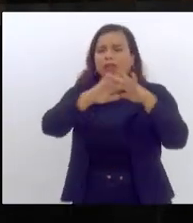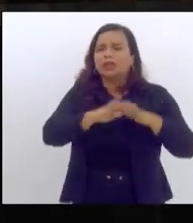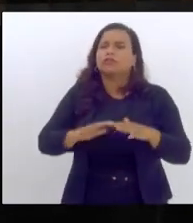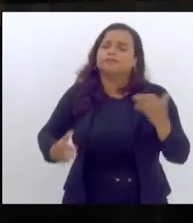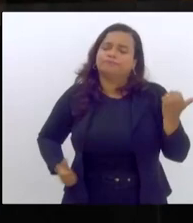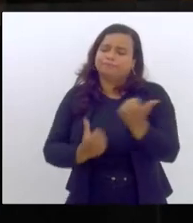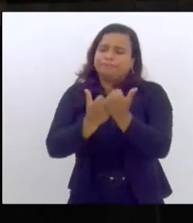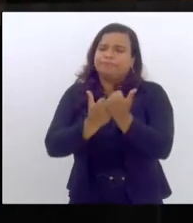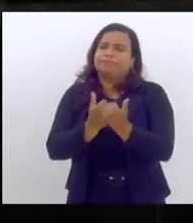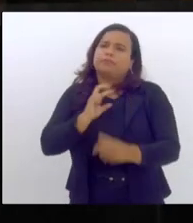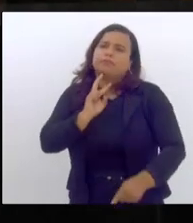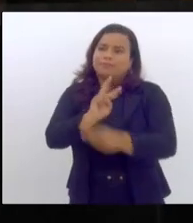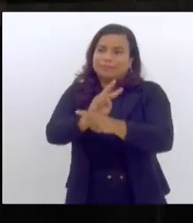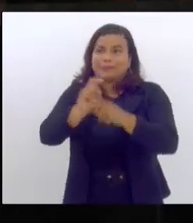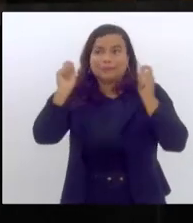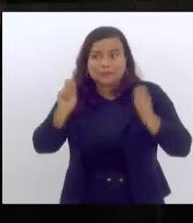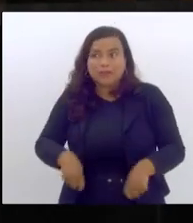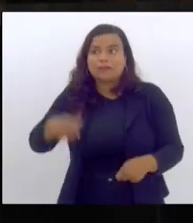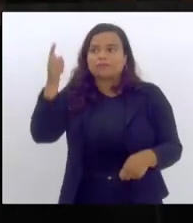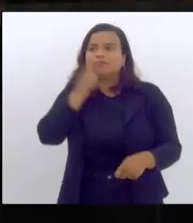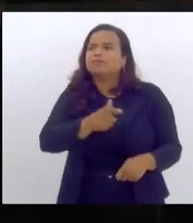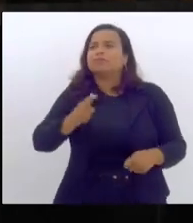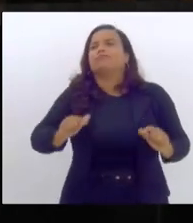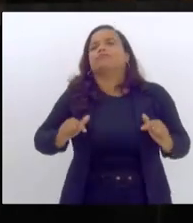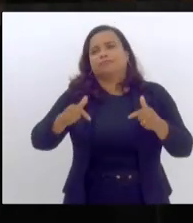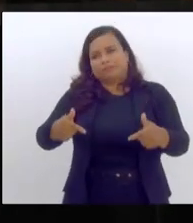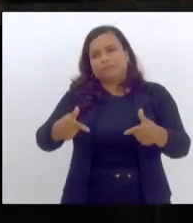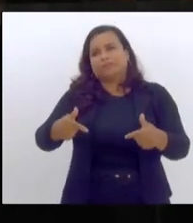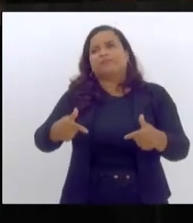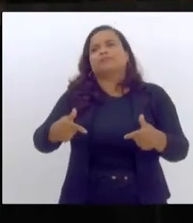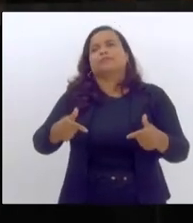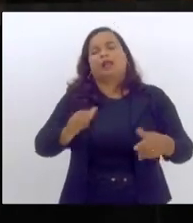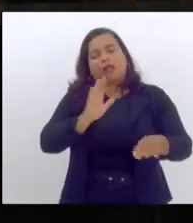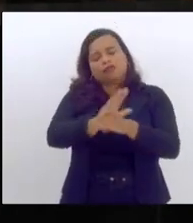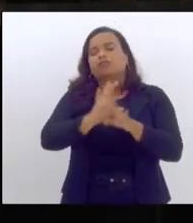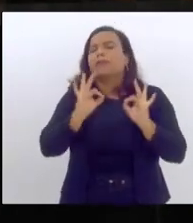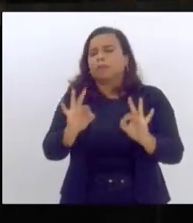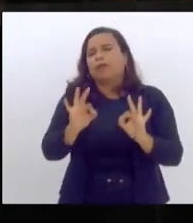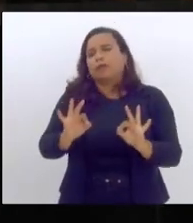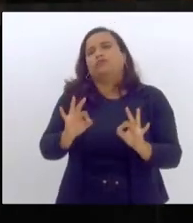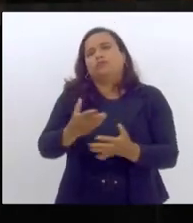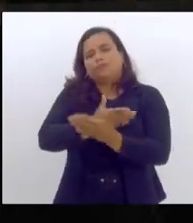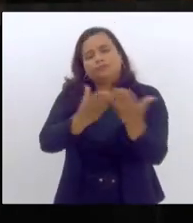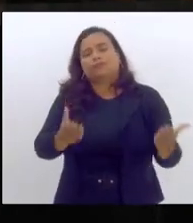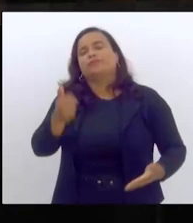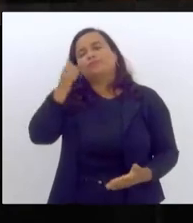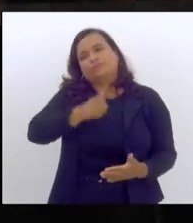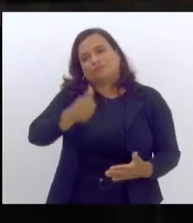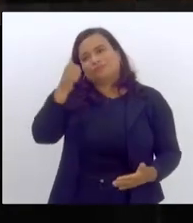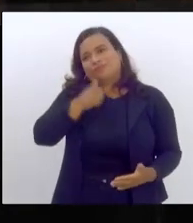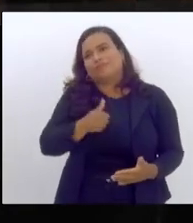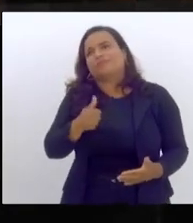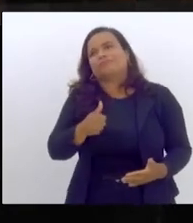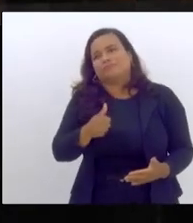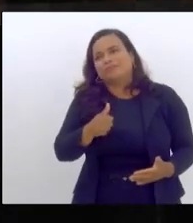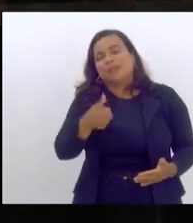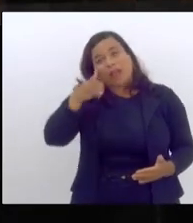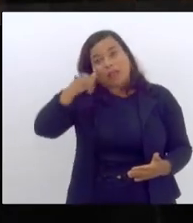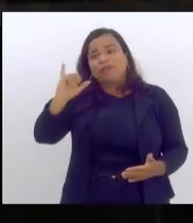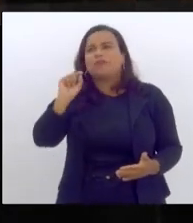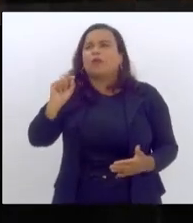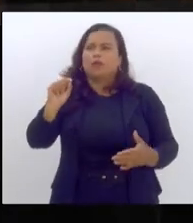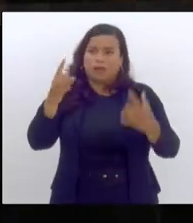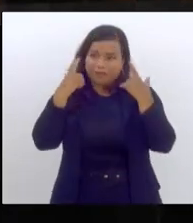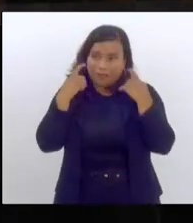proteção possa ser, de fato, efetiva, para que essas mulheres não cheguem a um nível de violência